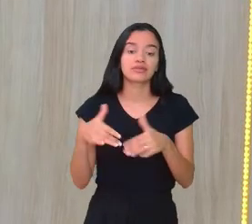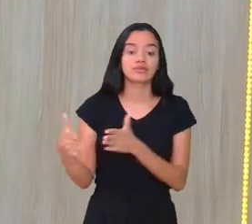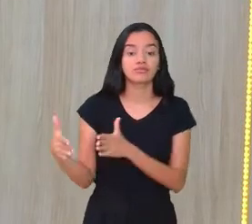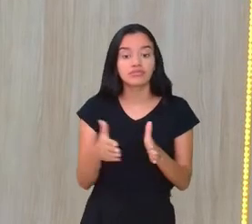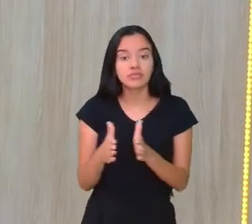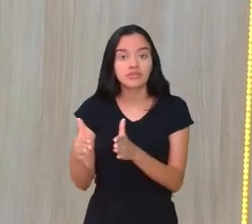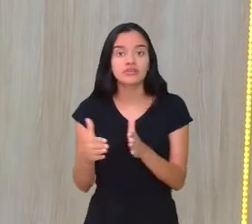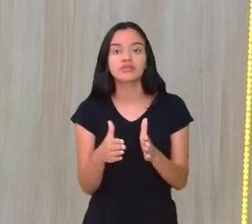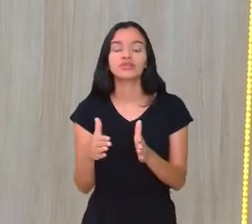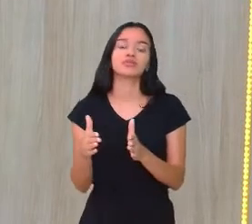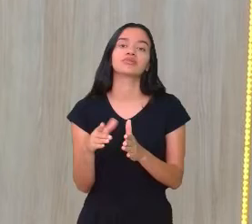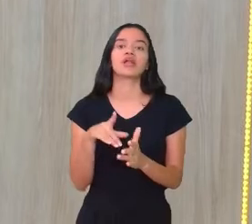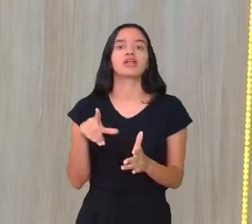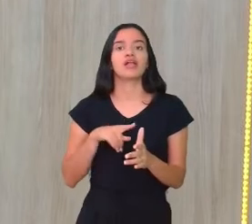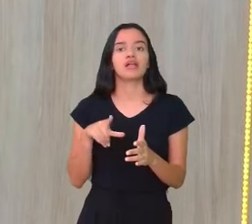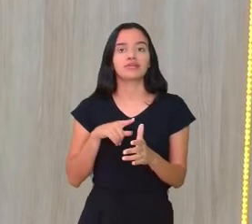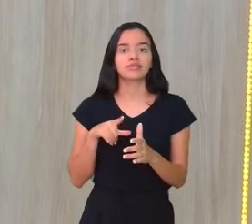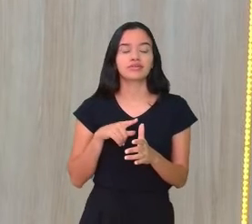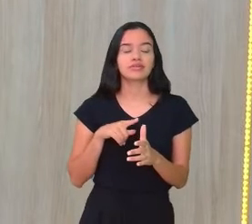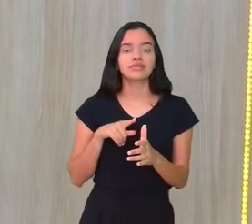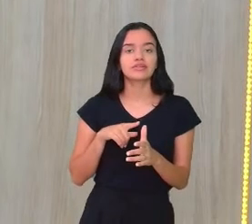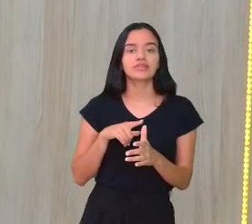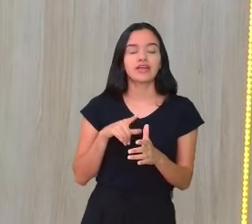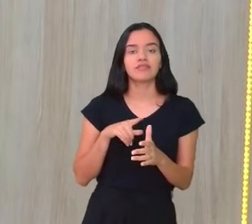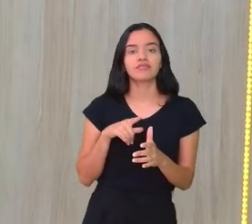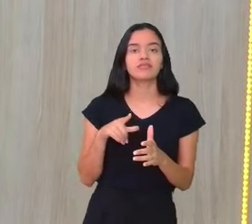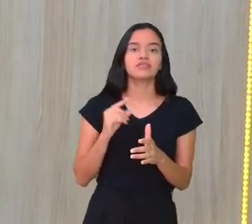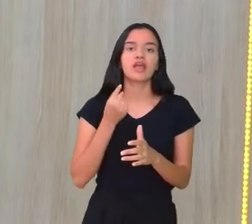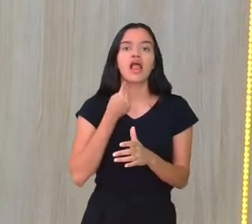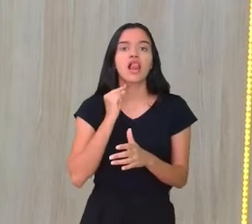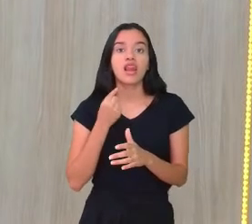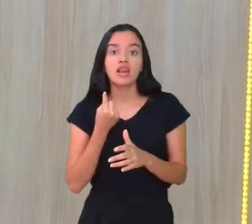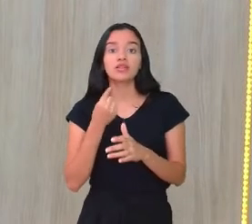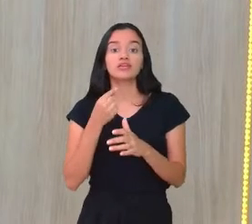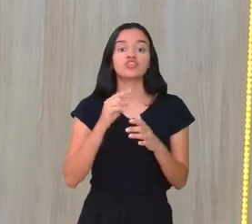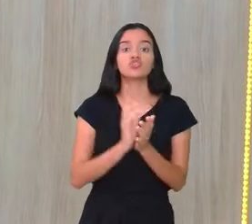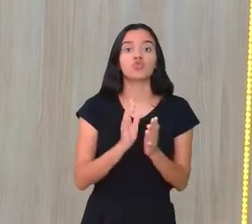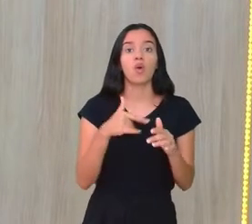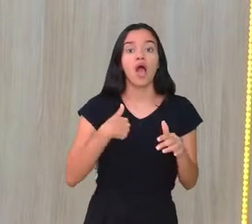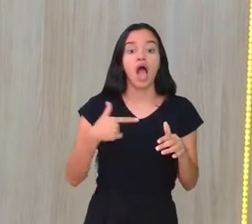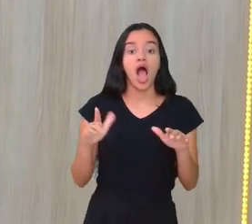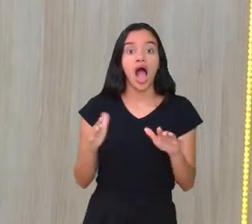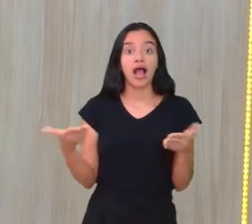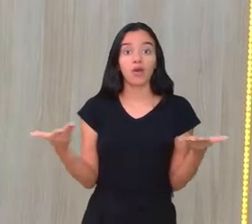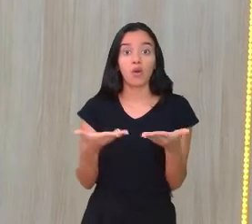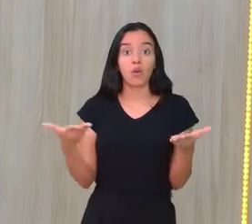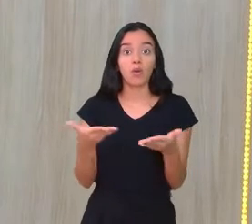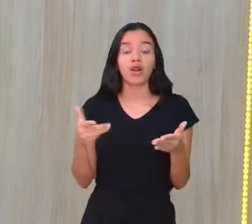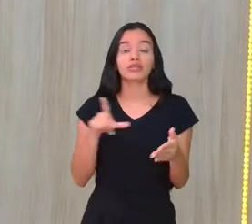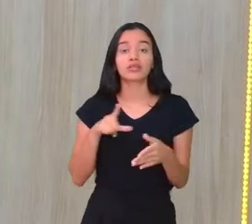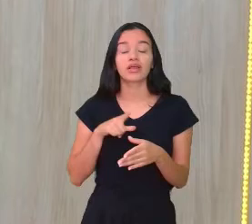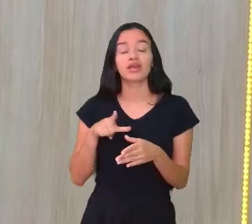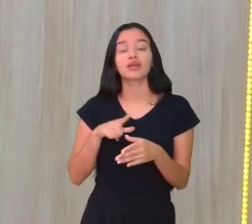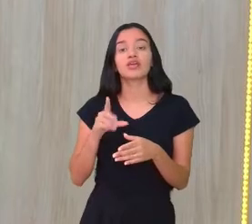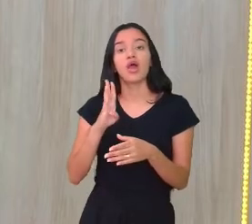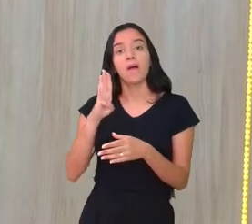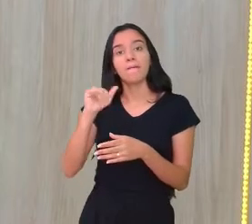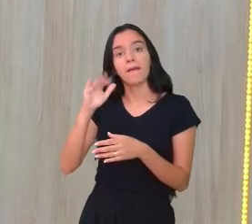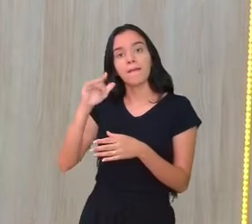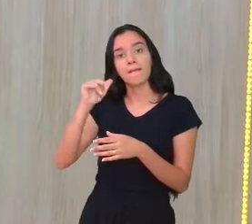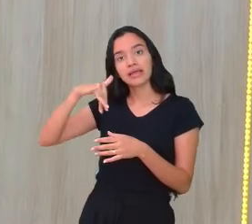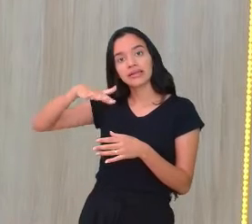ou riachos, né, que vertiam para os rios maiores, né? A gente tem o rio Beberibe, a gente tem o